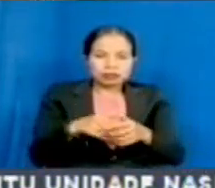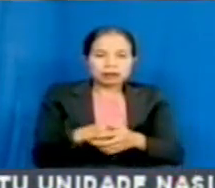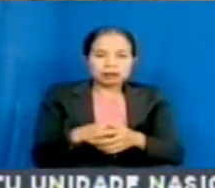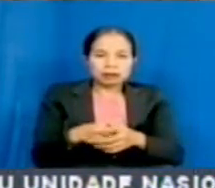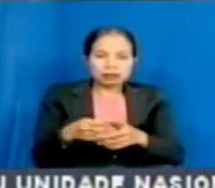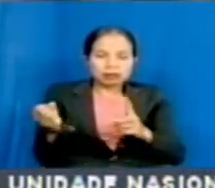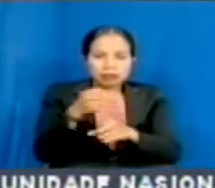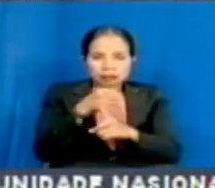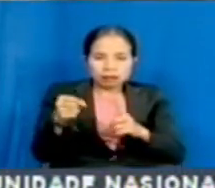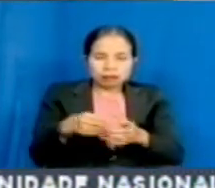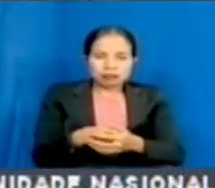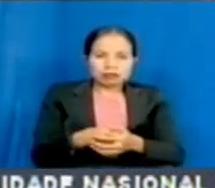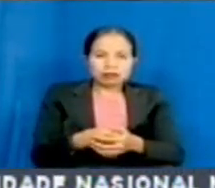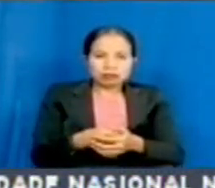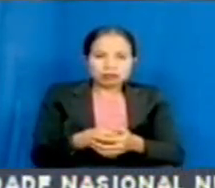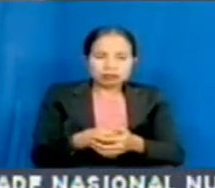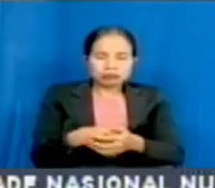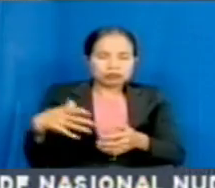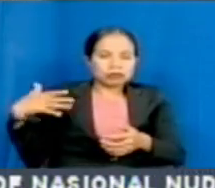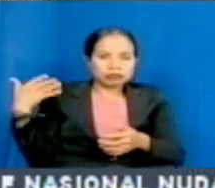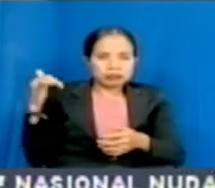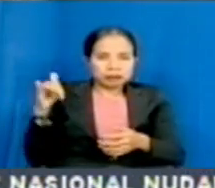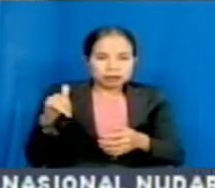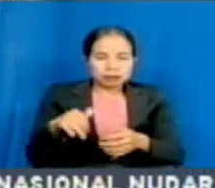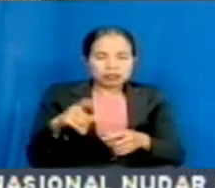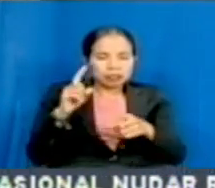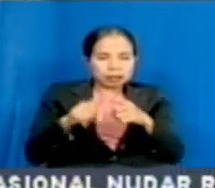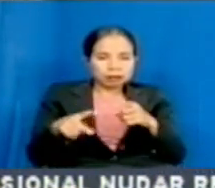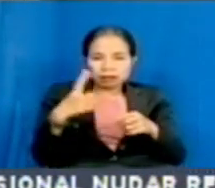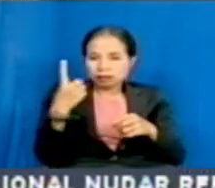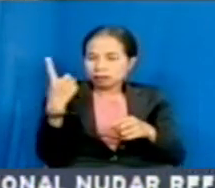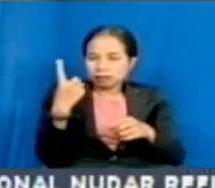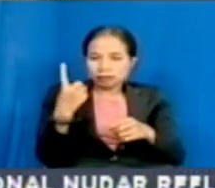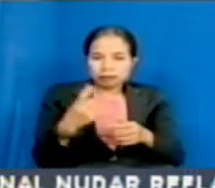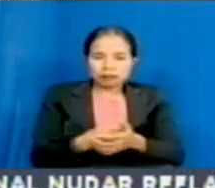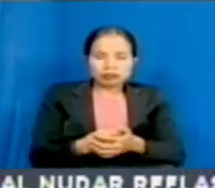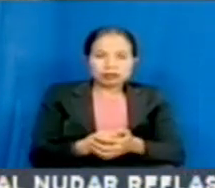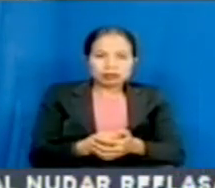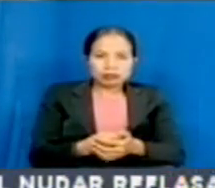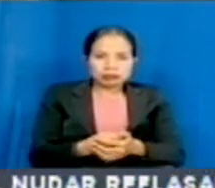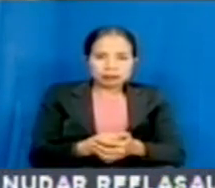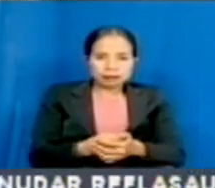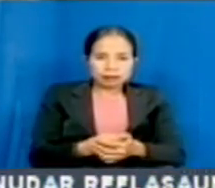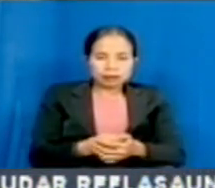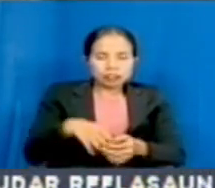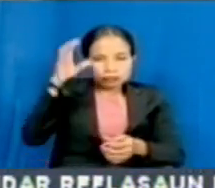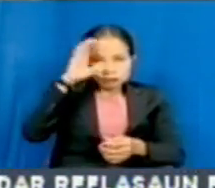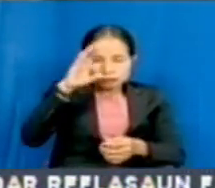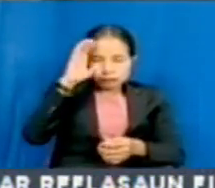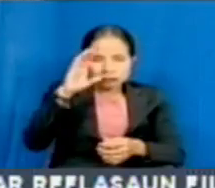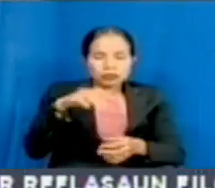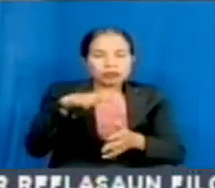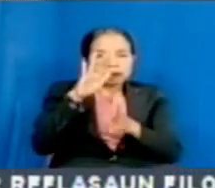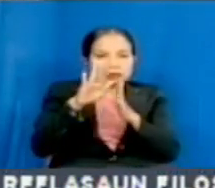que jovens se resistem. Né, bem? E está lá bem habituado a batida, bem? Repressão, né? E está boca, métodos